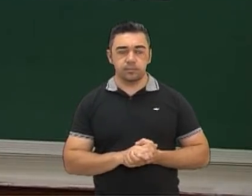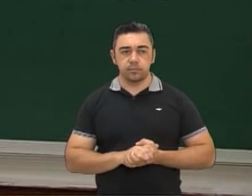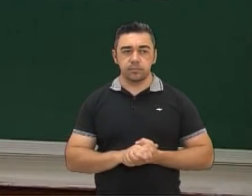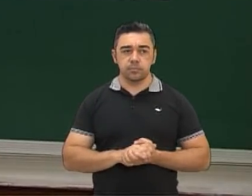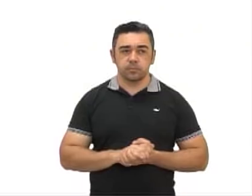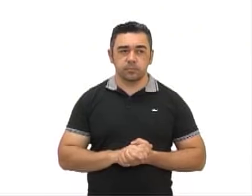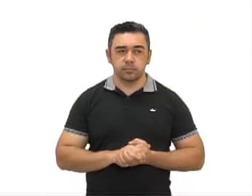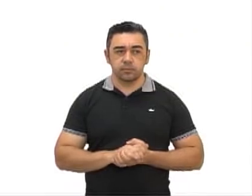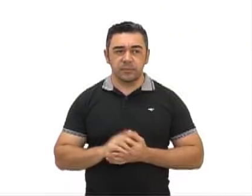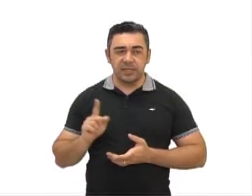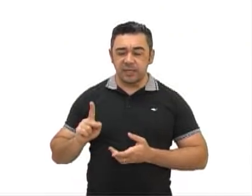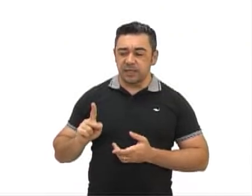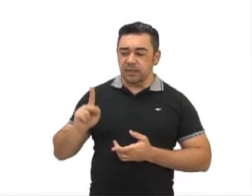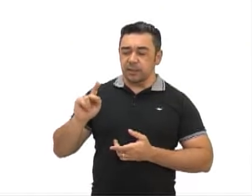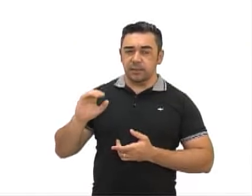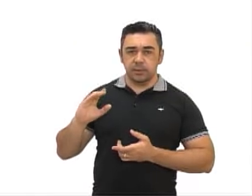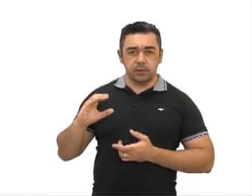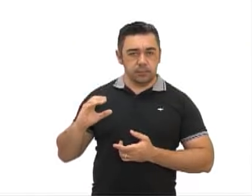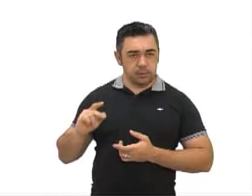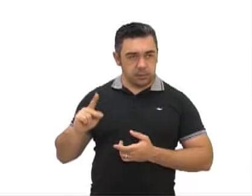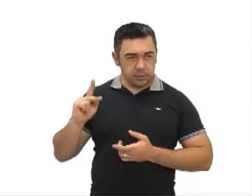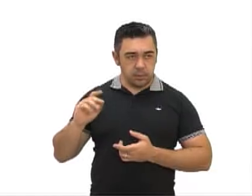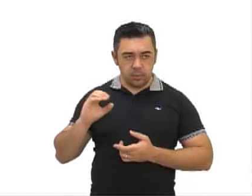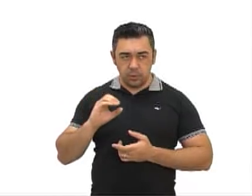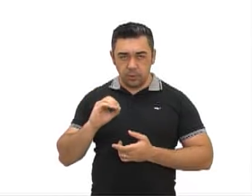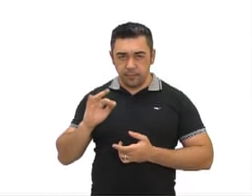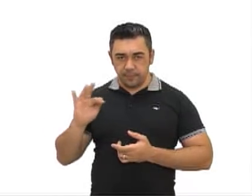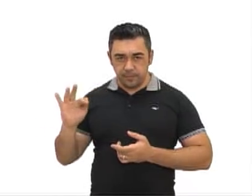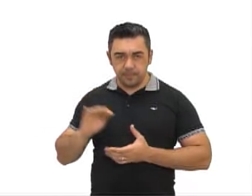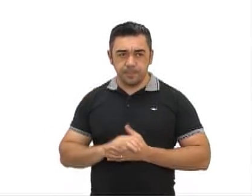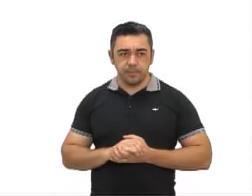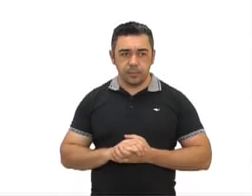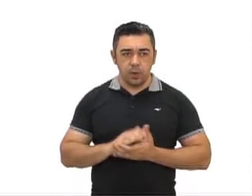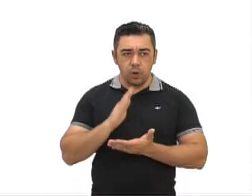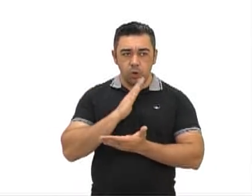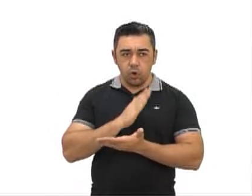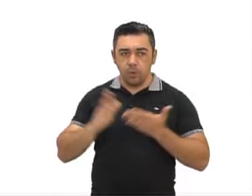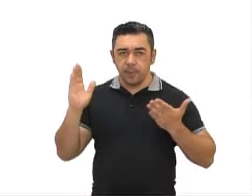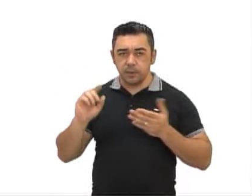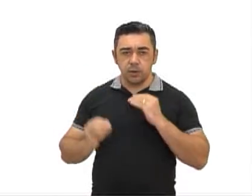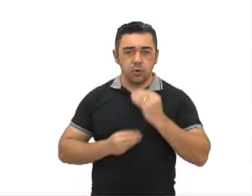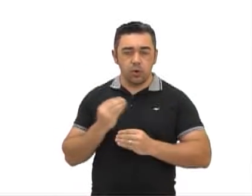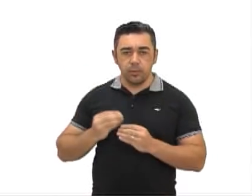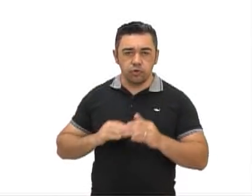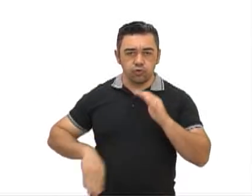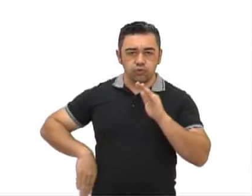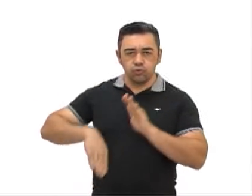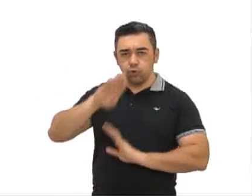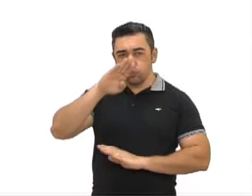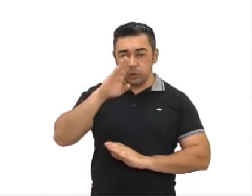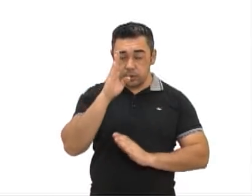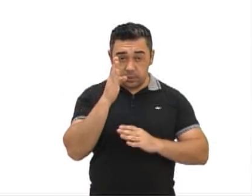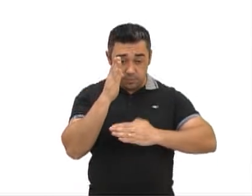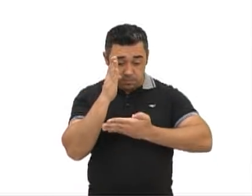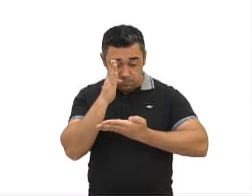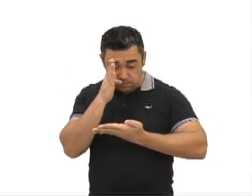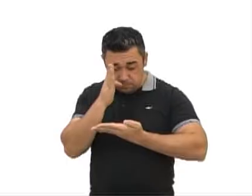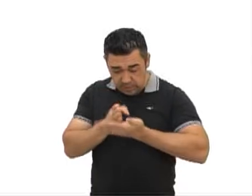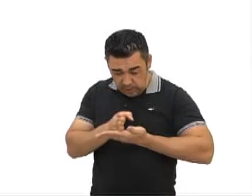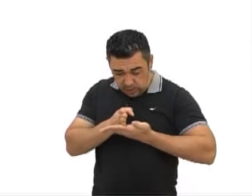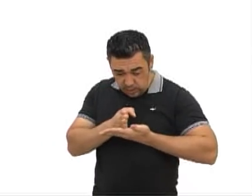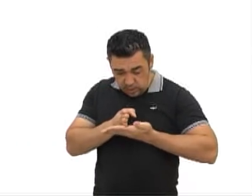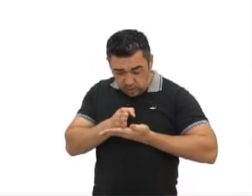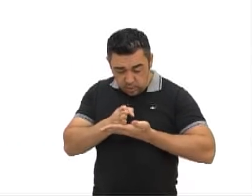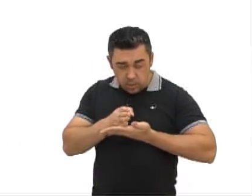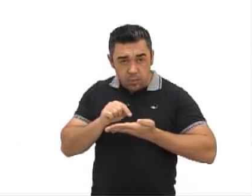O kick-off. A partida deve ser iniciada ou reiniciada com um chute da linha central. Então, a bola é colocada na